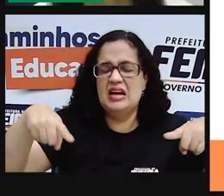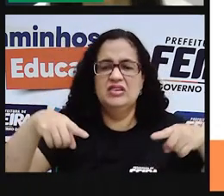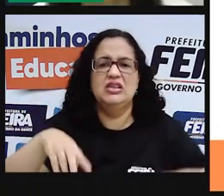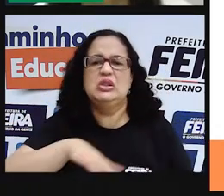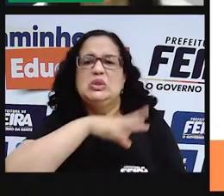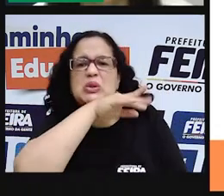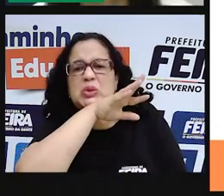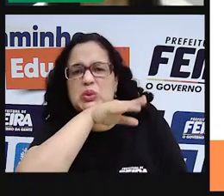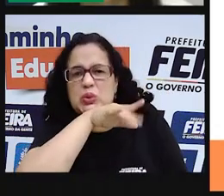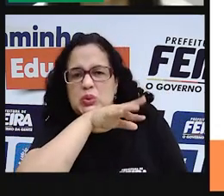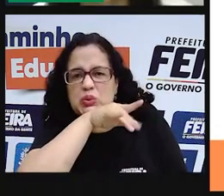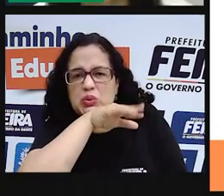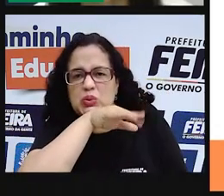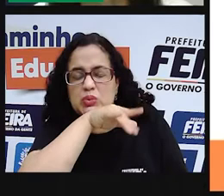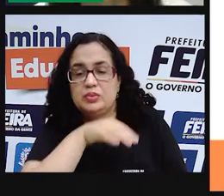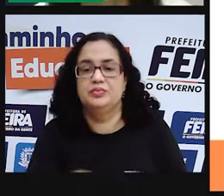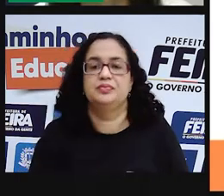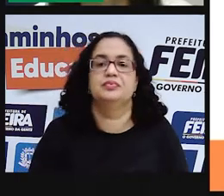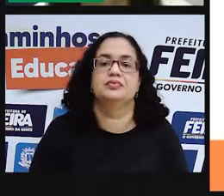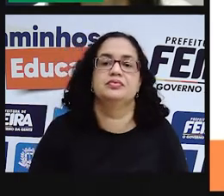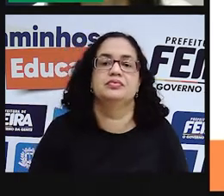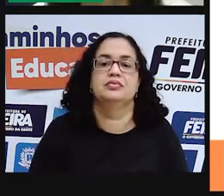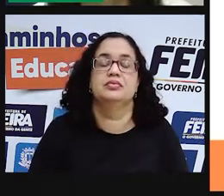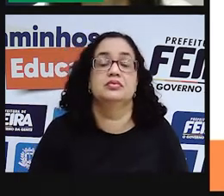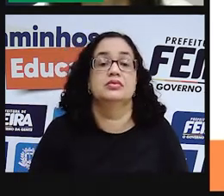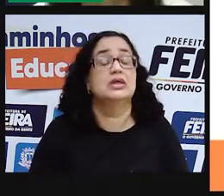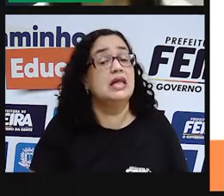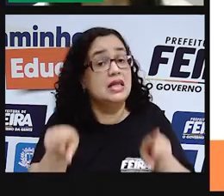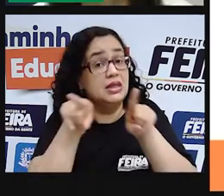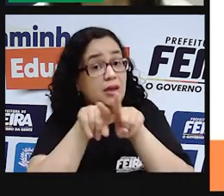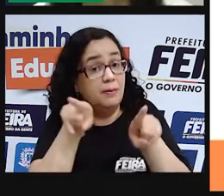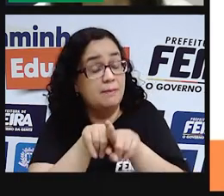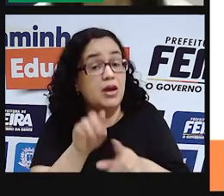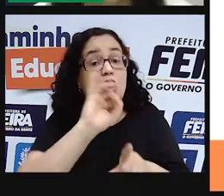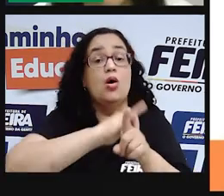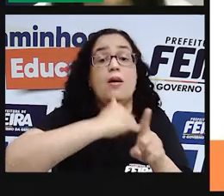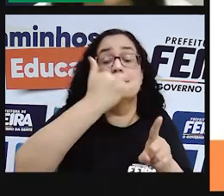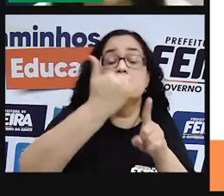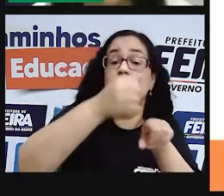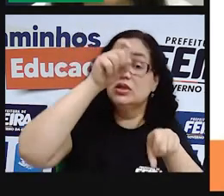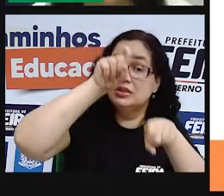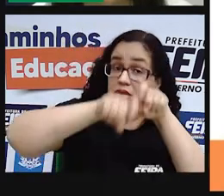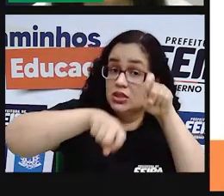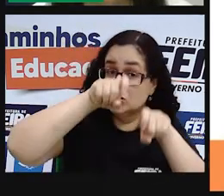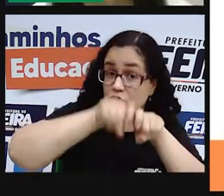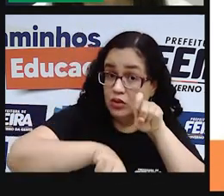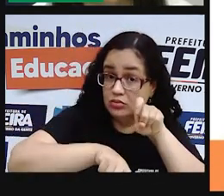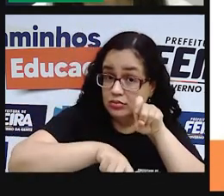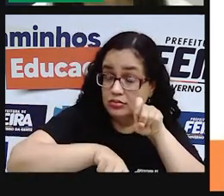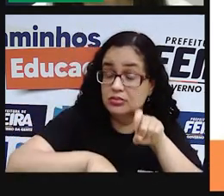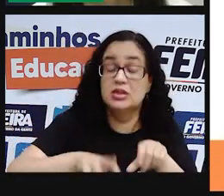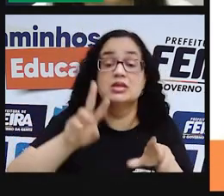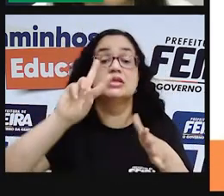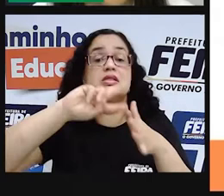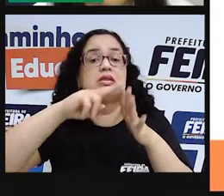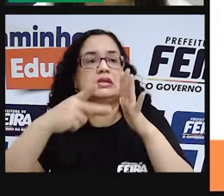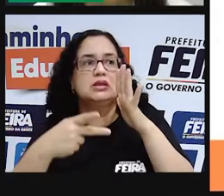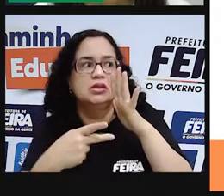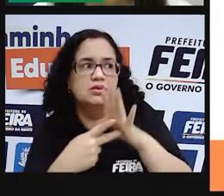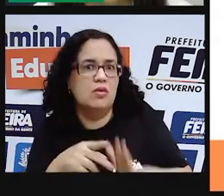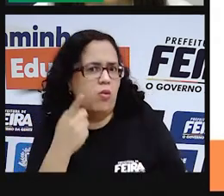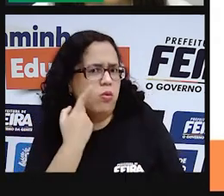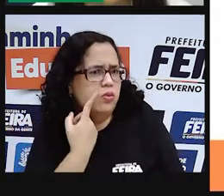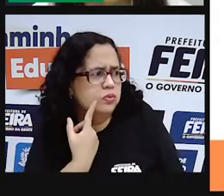caluniar, disseminar rumores. Tem também o bullying sexual, que significa